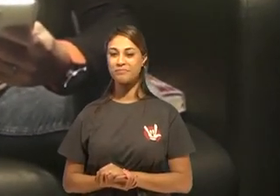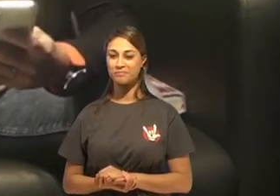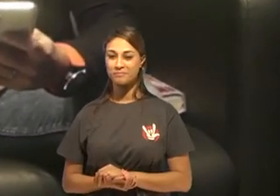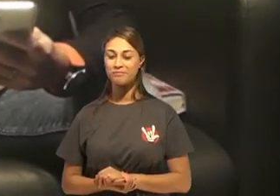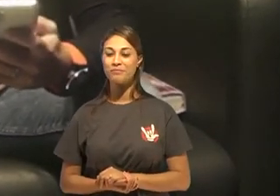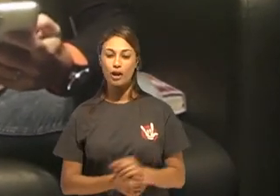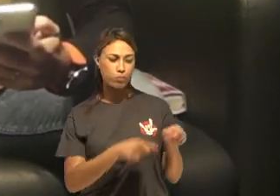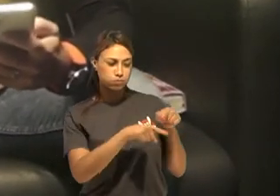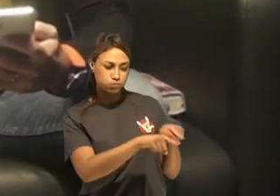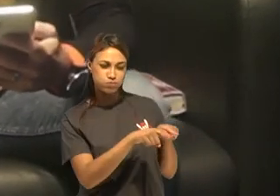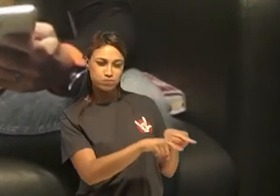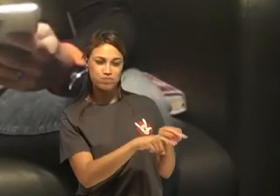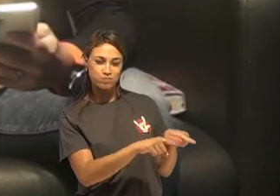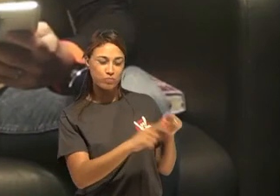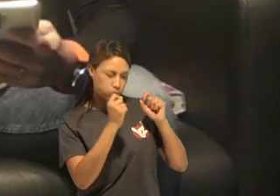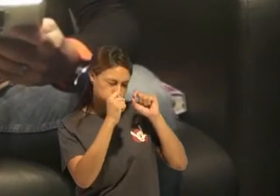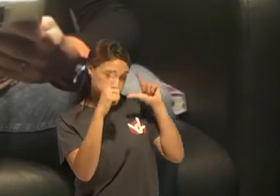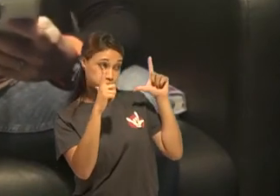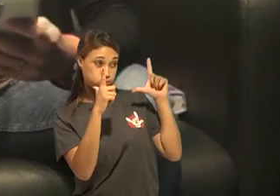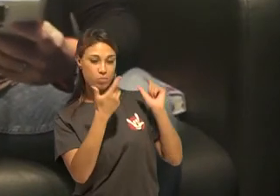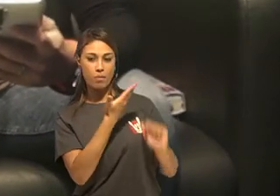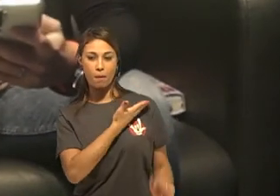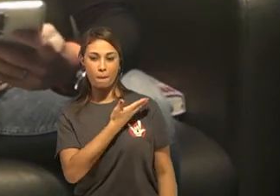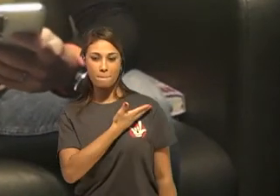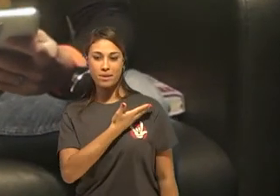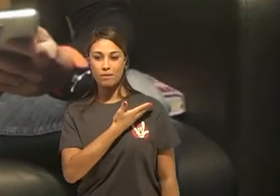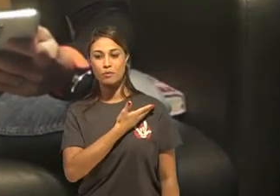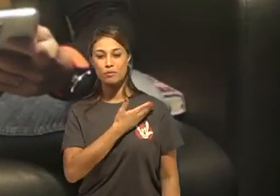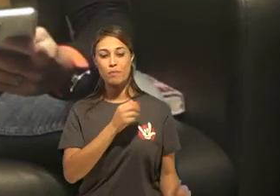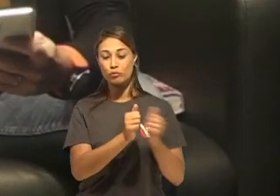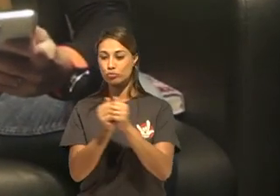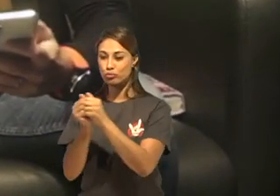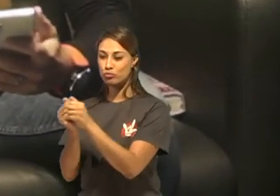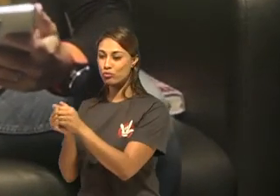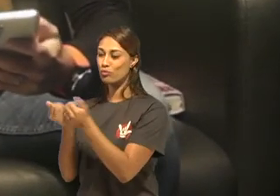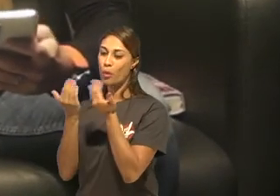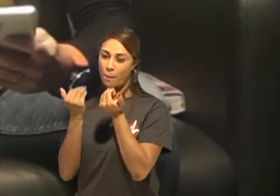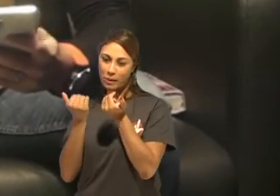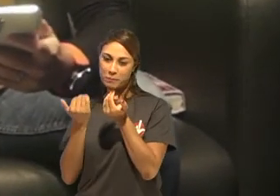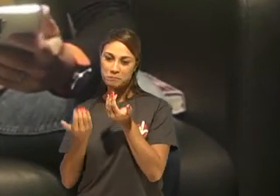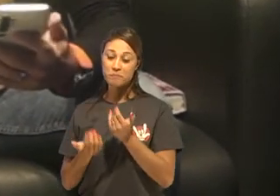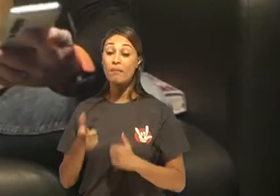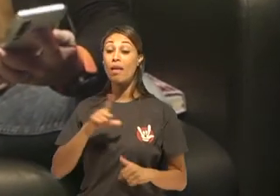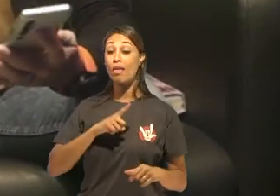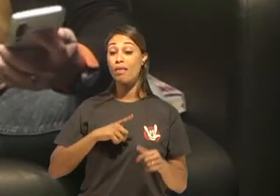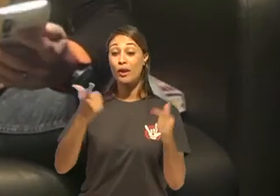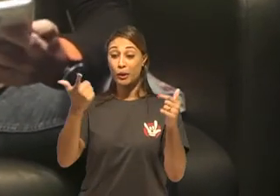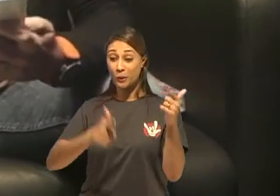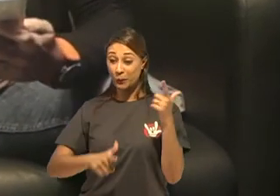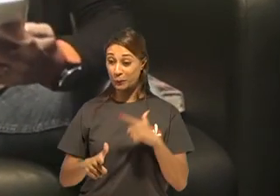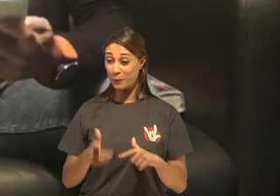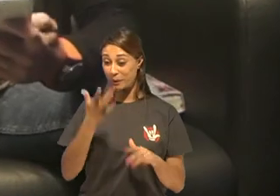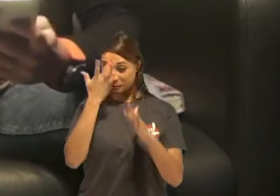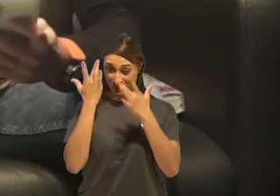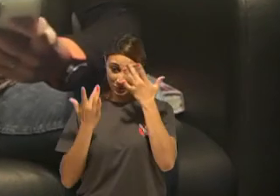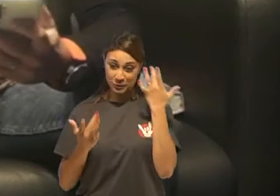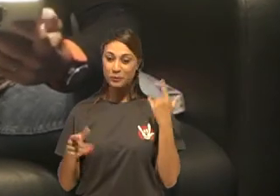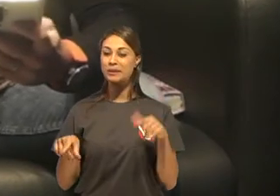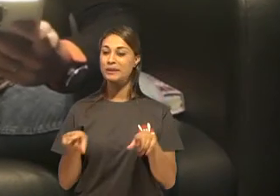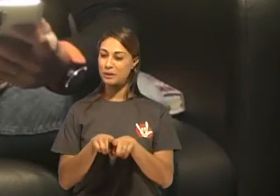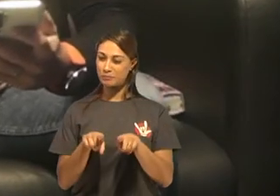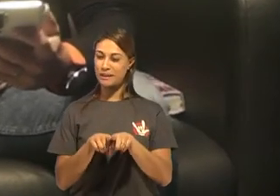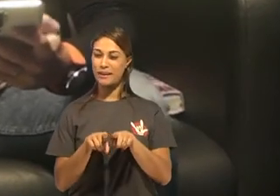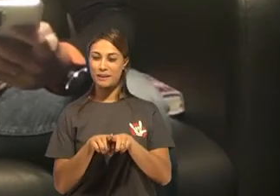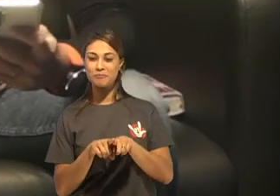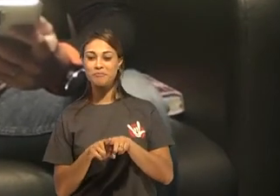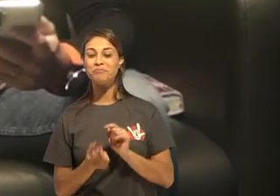acordar o amigo para poder ir comer, né? E alguém aqui também comentou, eu não vou dedurar, tá bom, Vinícius? Mas falaram